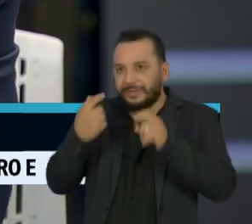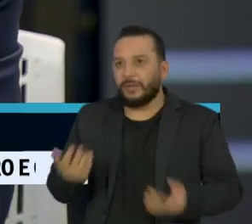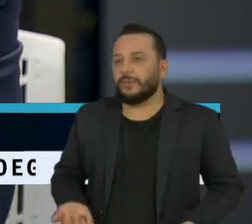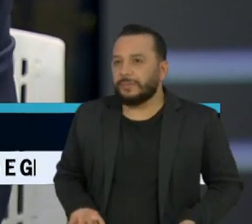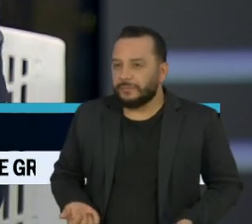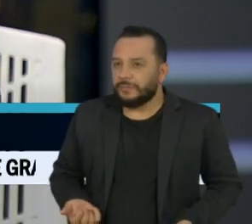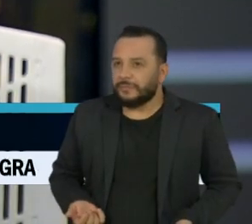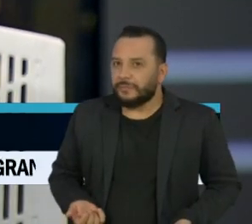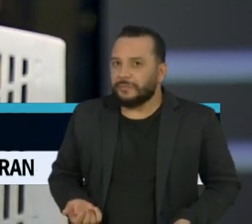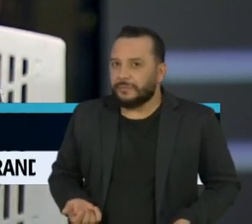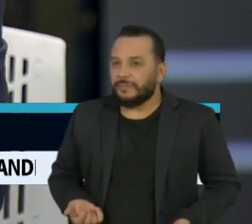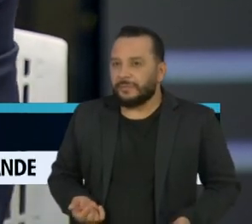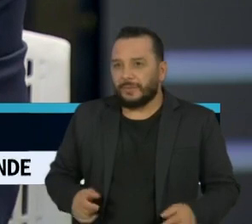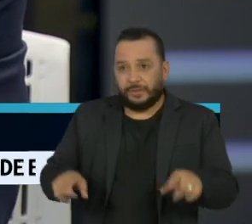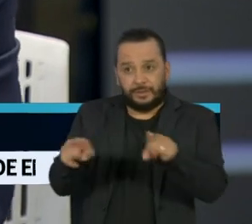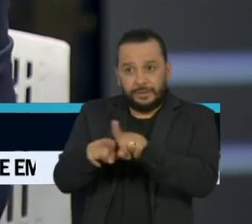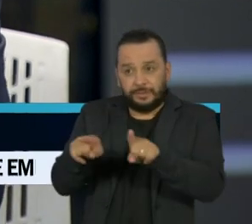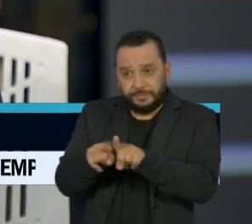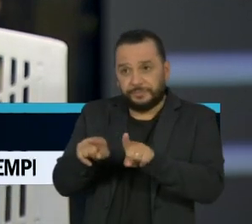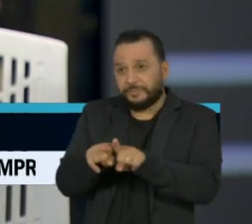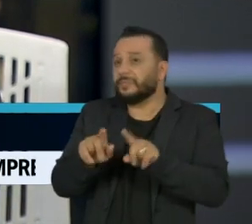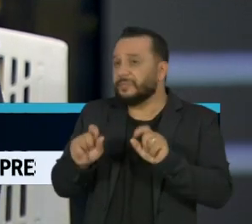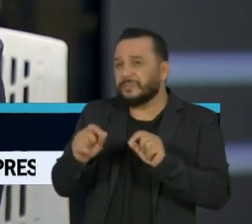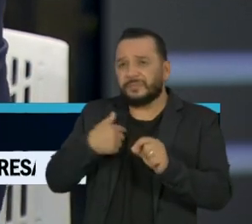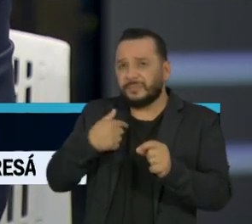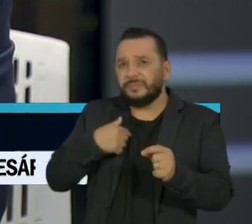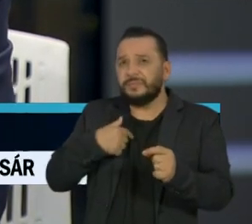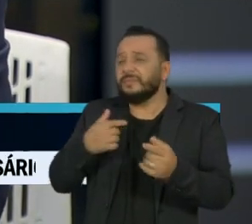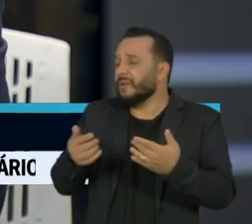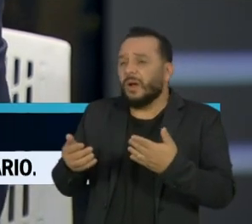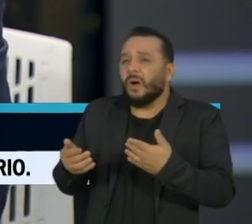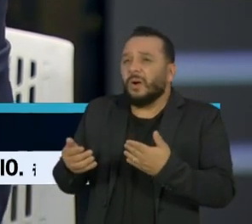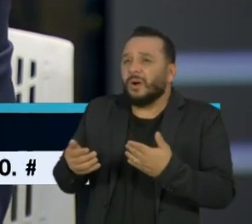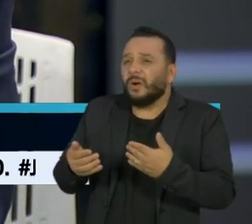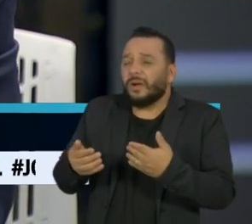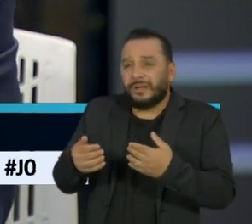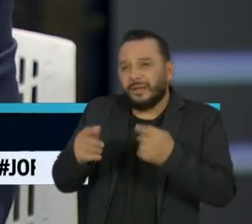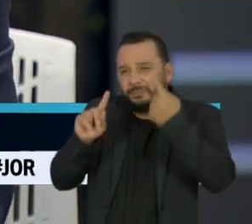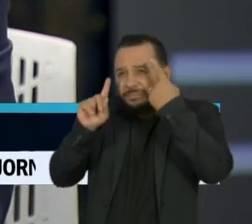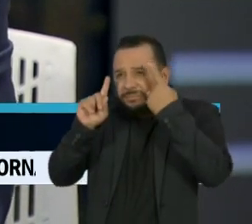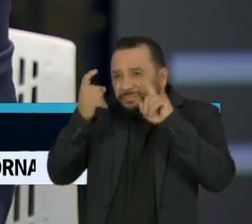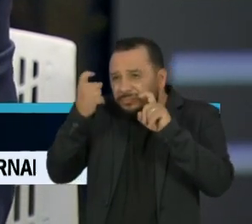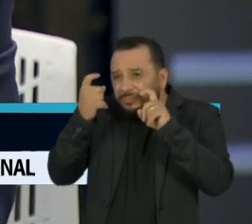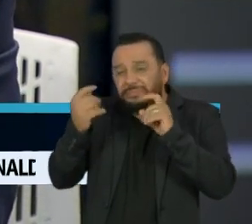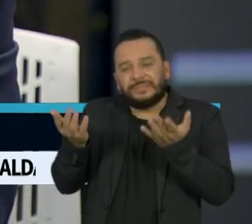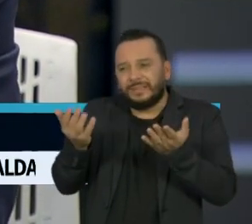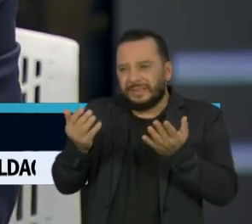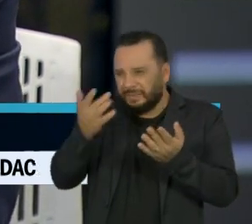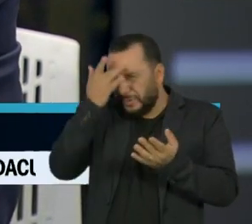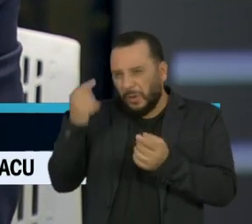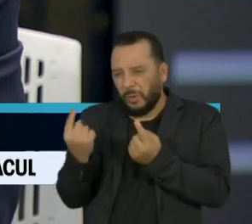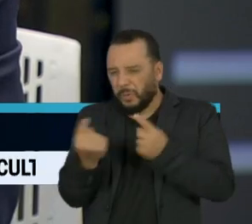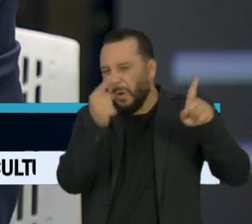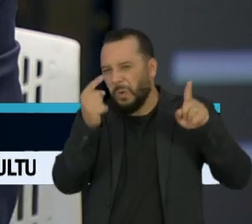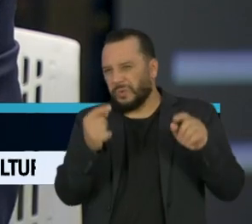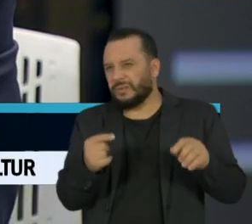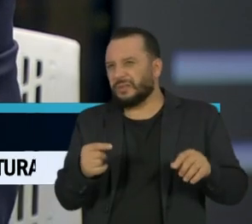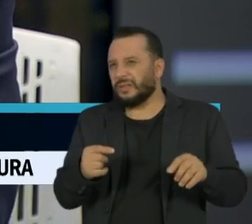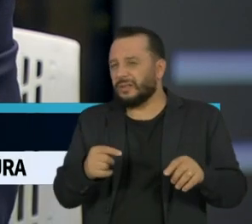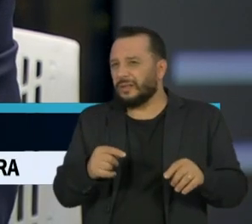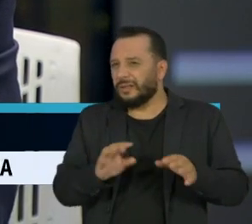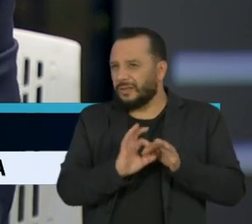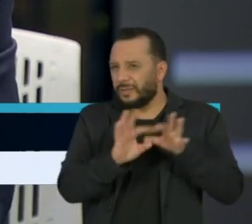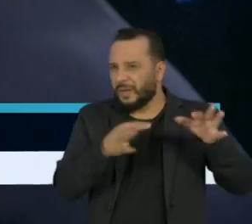e até catarina e eu acho que qualquer medida que vá contra as liberdades fundamentais entre elas a